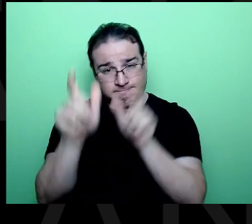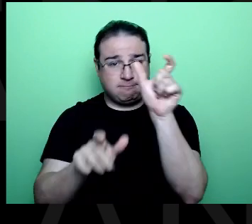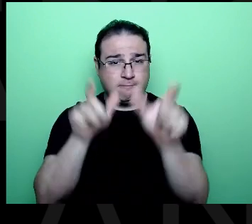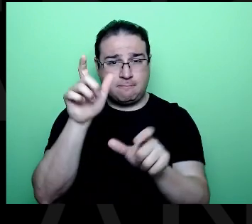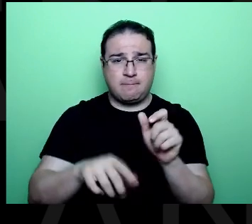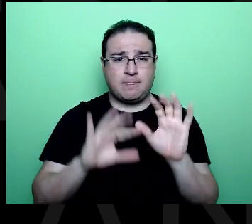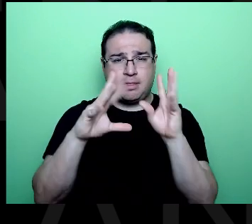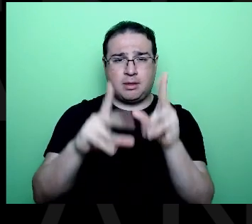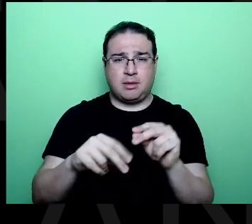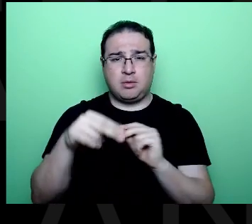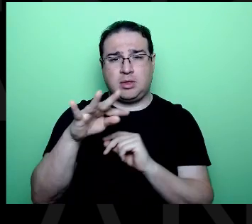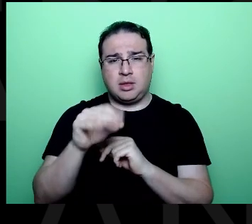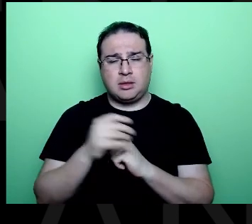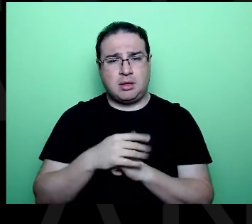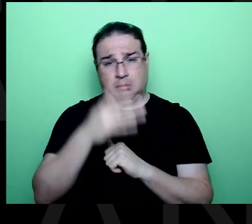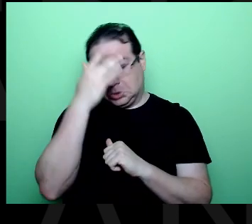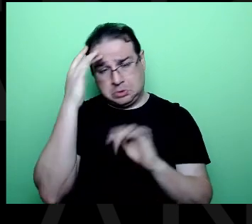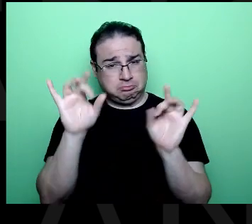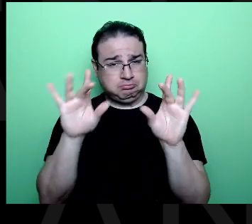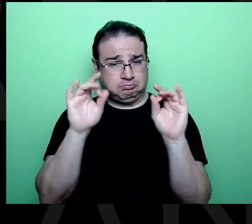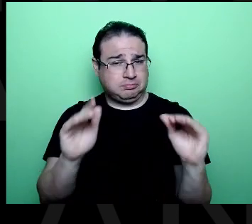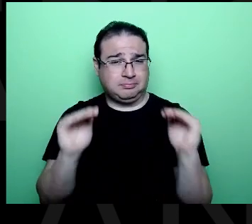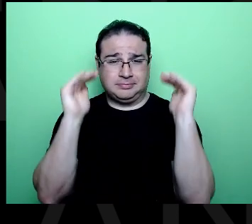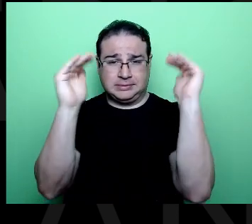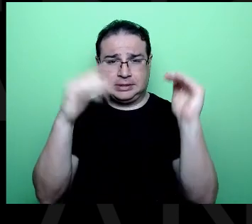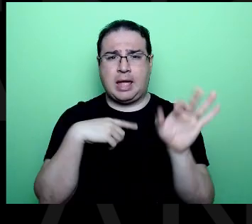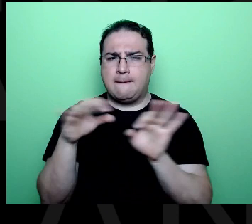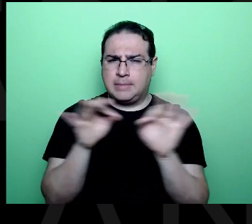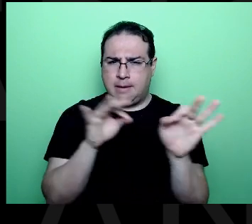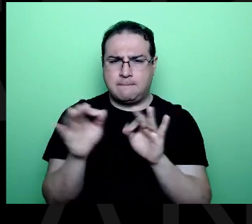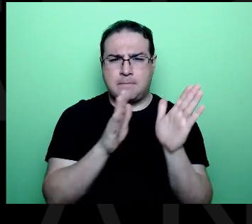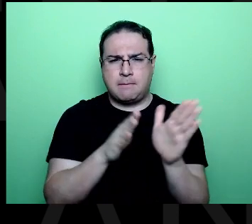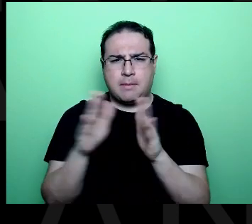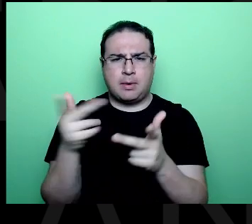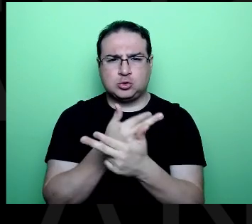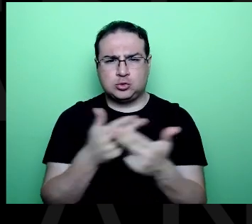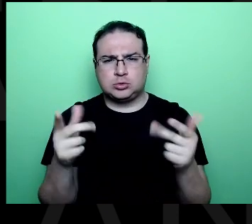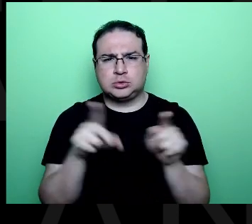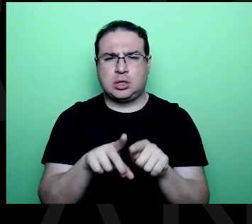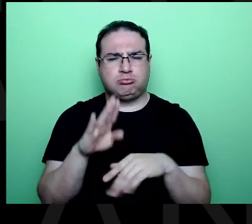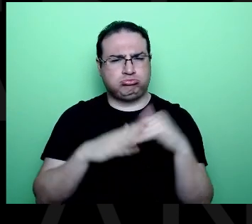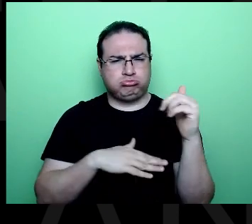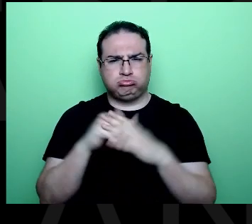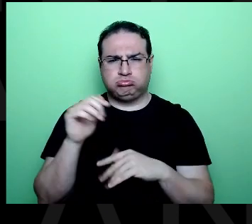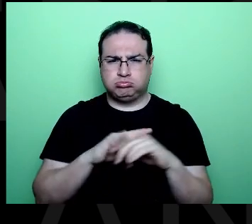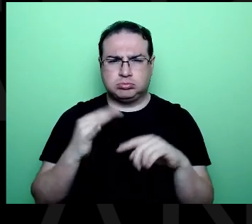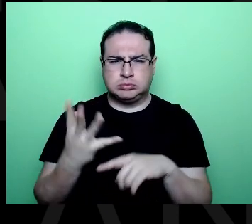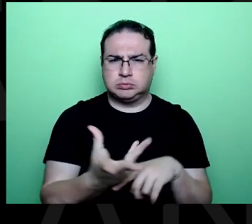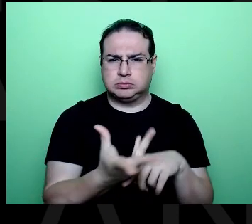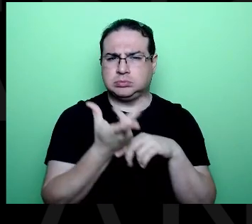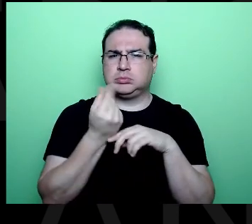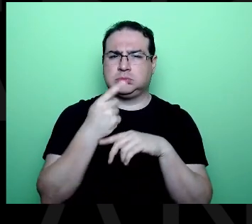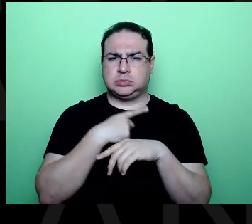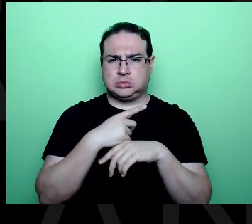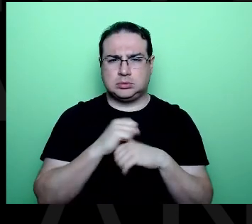pessoas, o Lira Neto, essas pessoas são chiquérrimas, porque elas têm umas ferramentas, umas coisas que elas dominam lá,